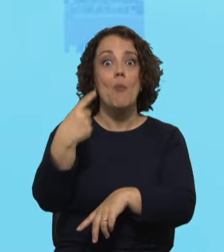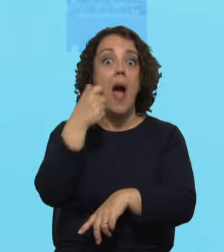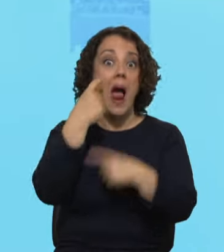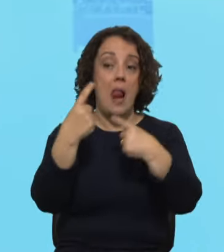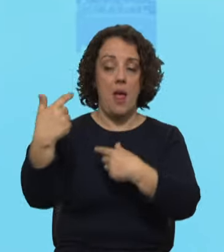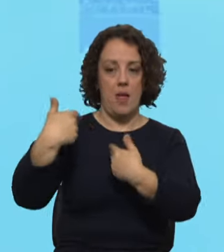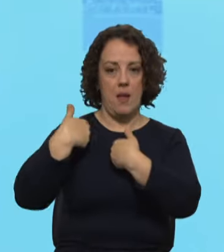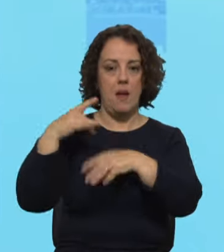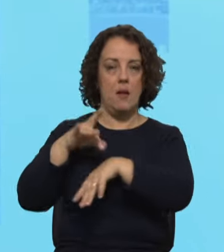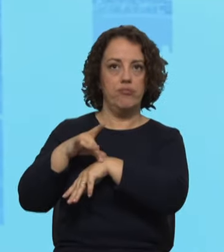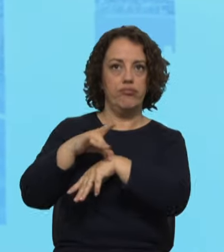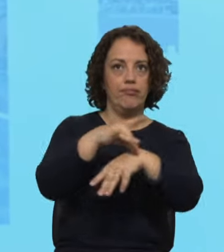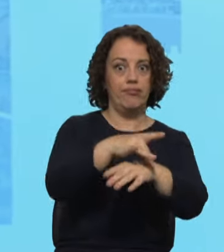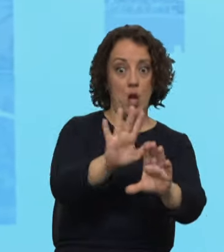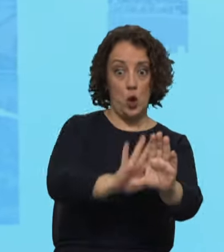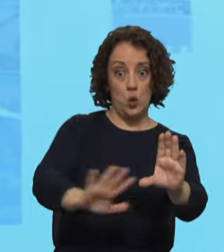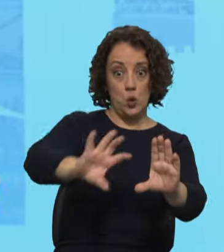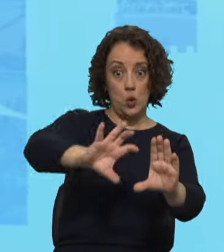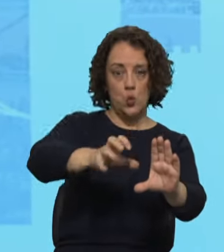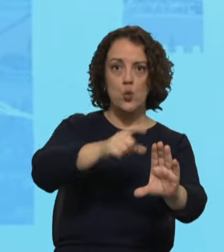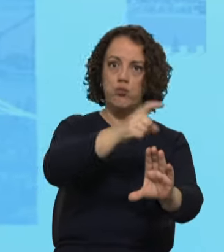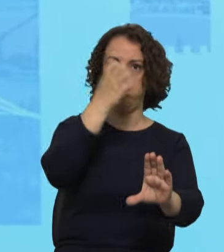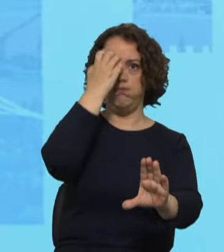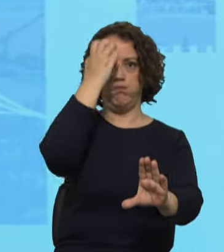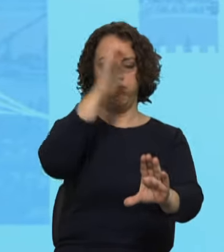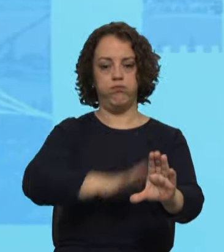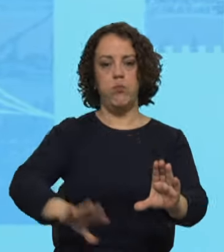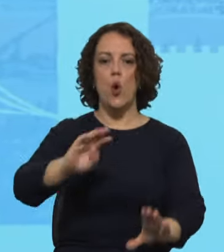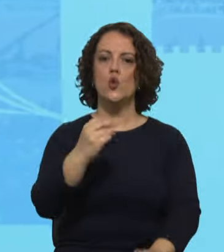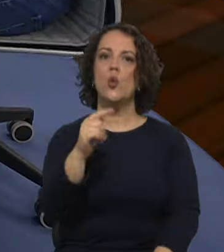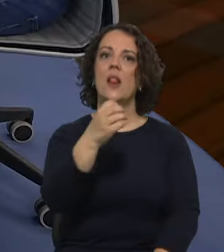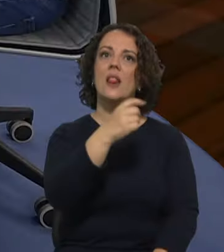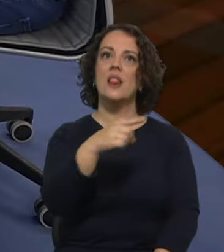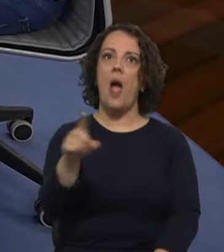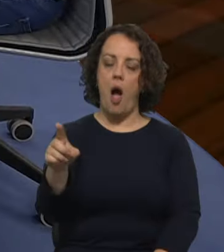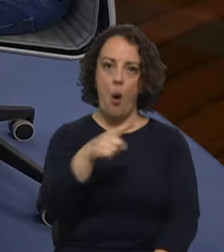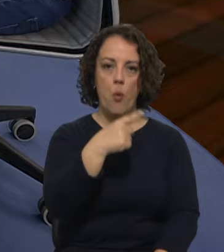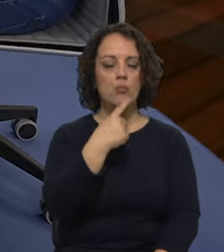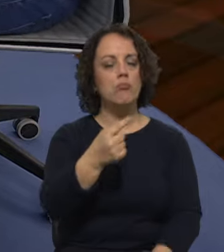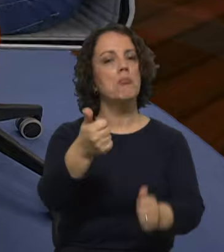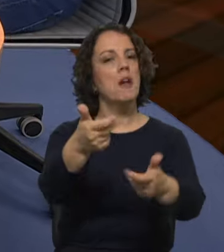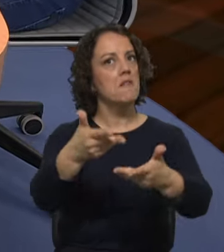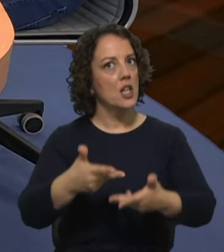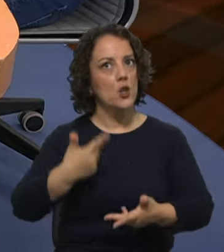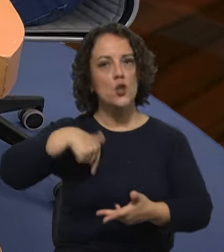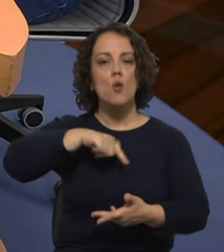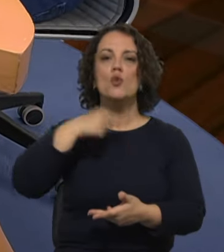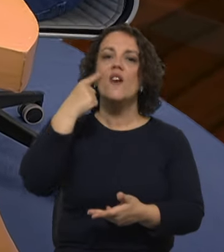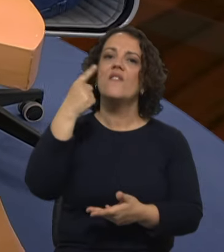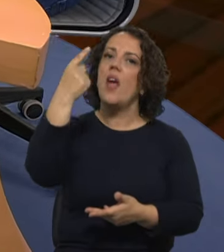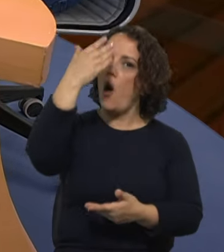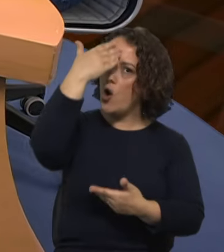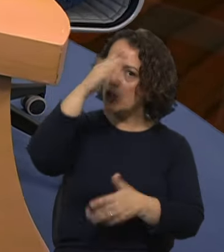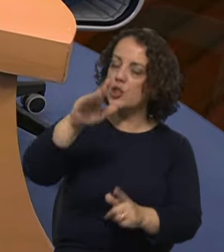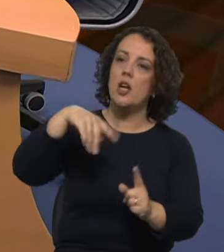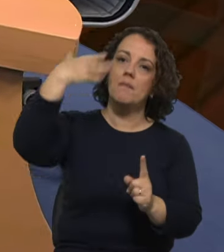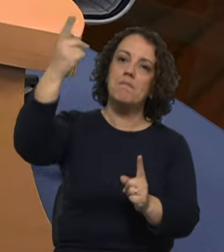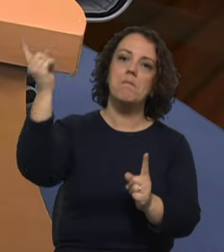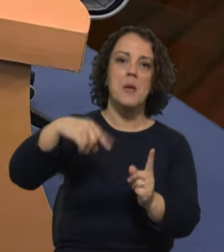do do sultão da região que nos acolheu muito bem que disse log que nós éramos os seus Viajantes e por isso seríamos muito bem-vindos n outras vezes e que estava muito